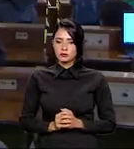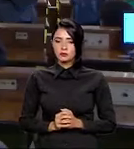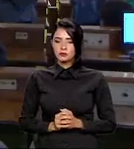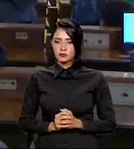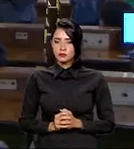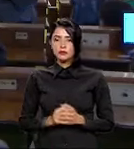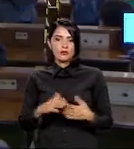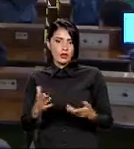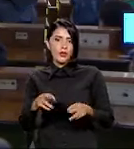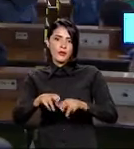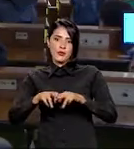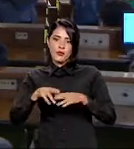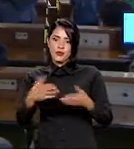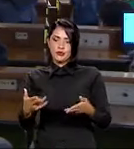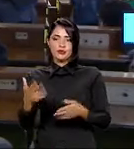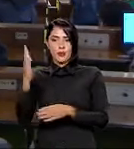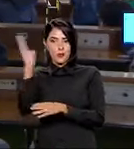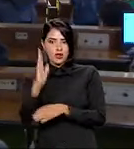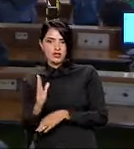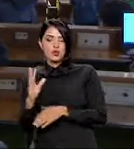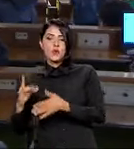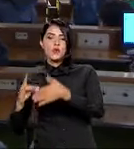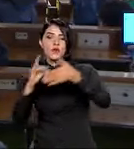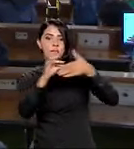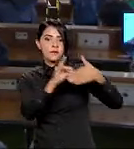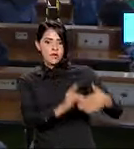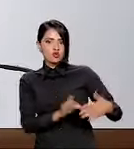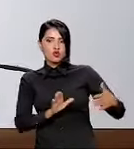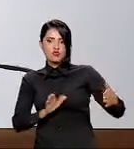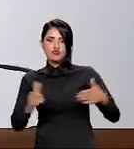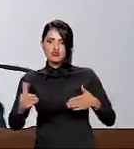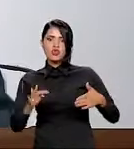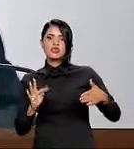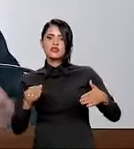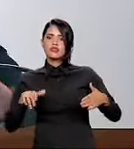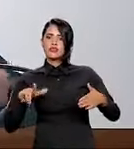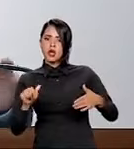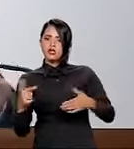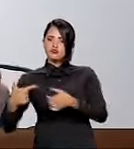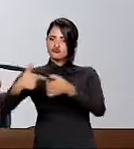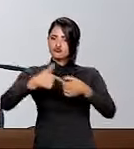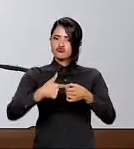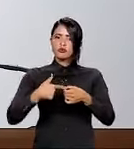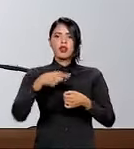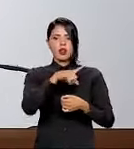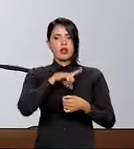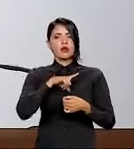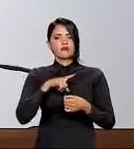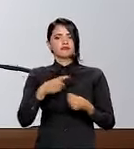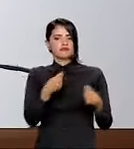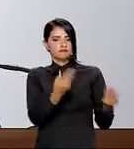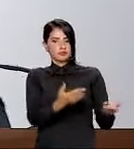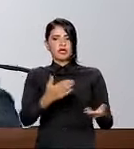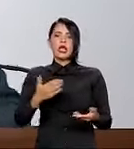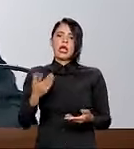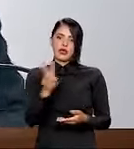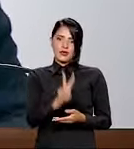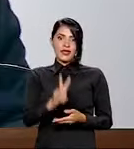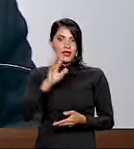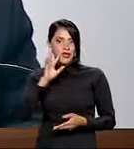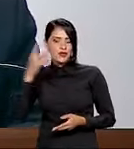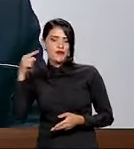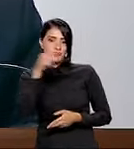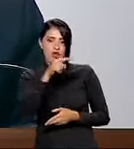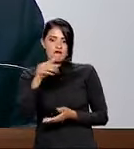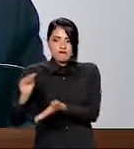Por conta disso, o Brasil mandou um tanque de combustível para a Venezuela e aí resolveu o problema do suprimento de